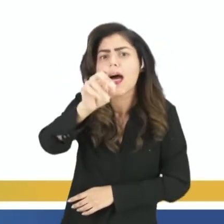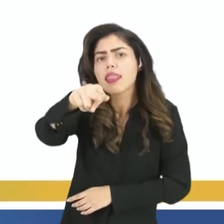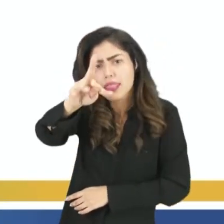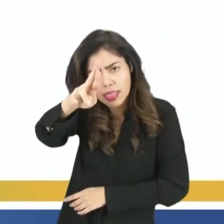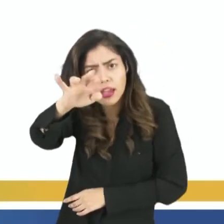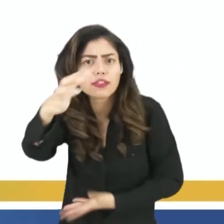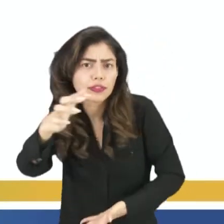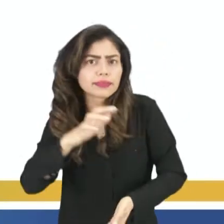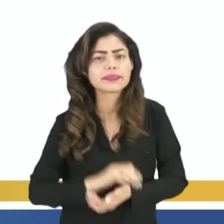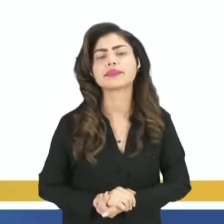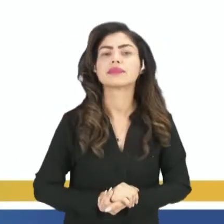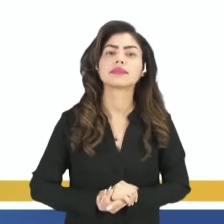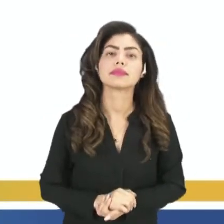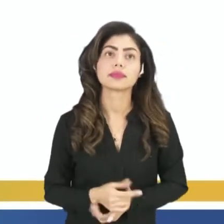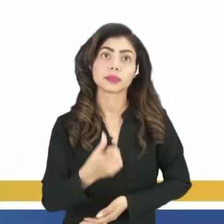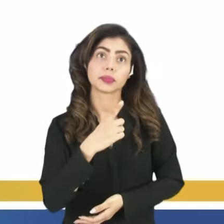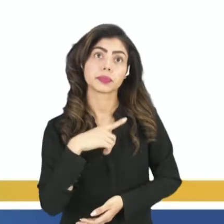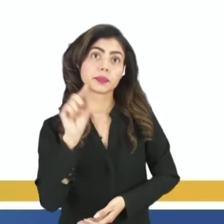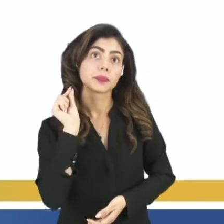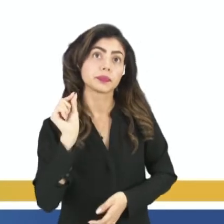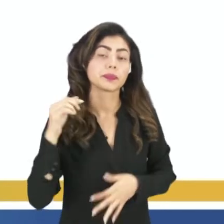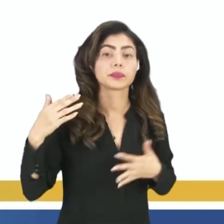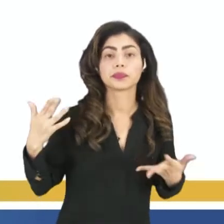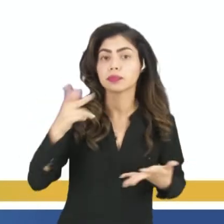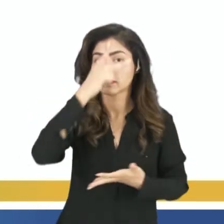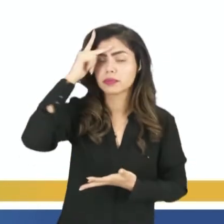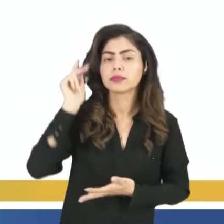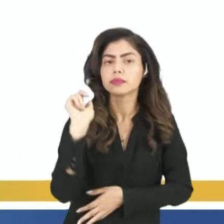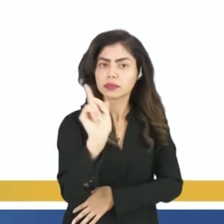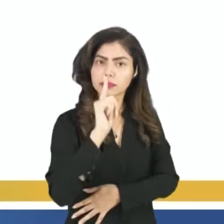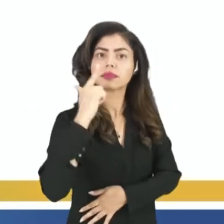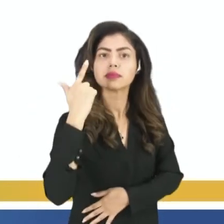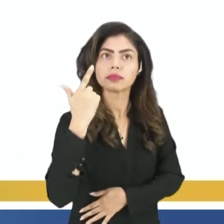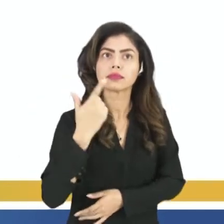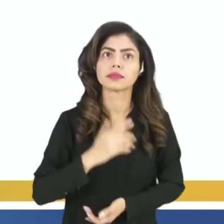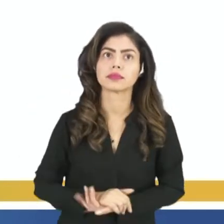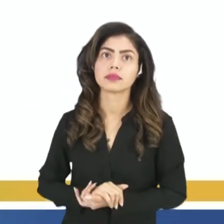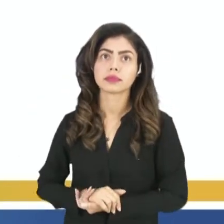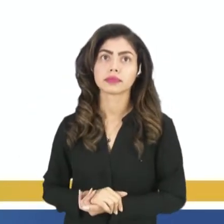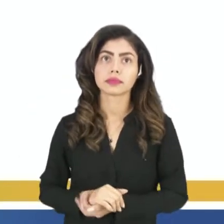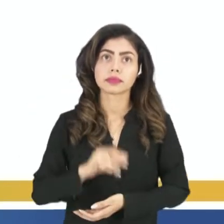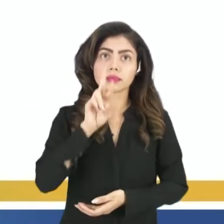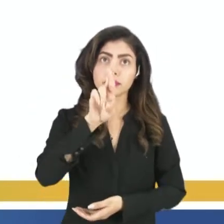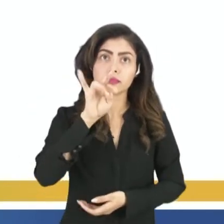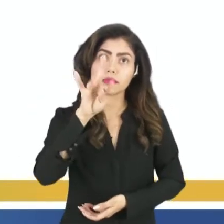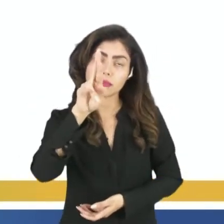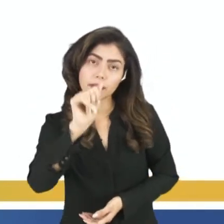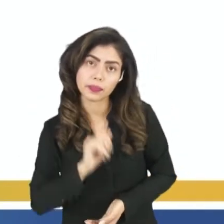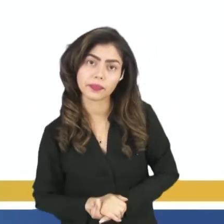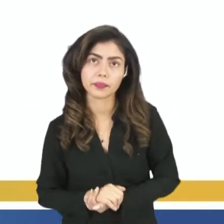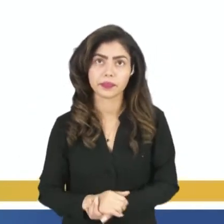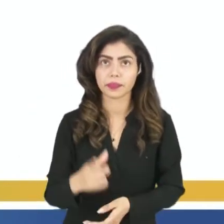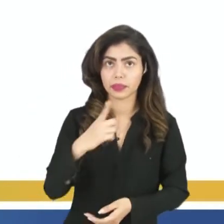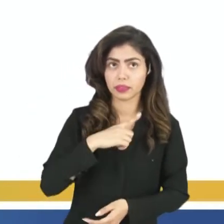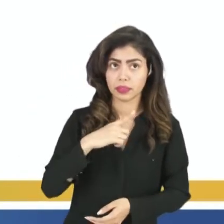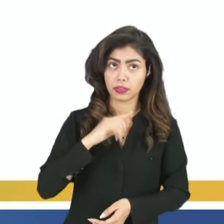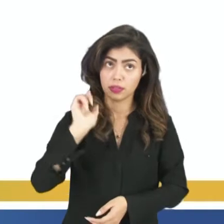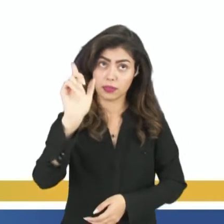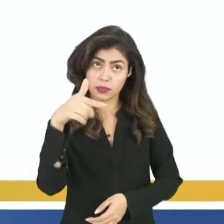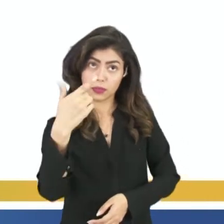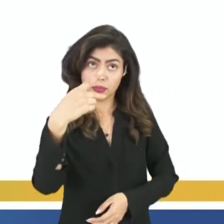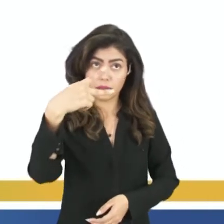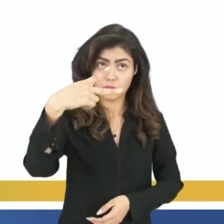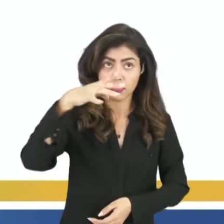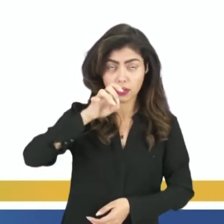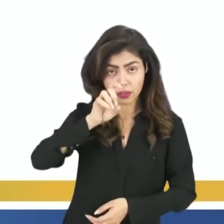temos aqui vamos ver aqui uma outra pessoa que gosta de Ford, a Rita, certo? E temos um outro